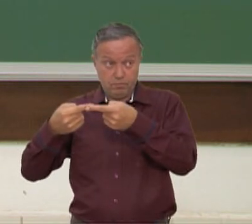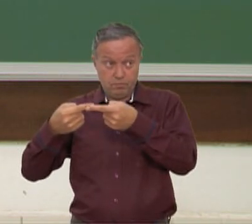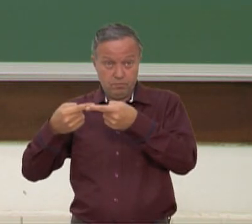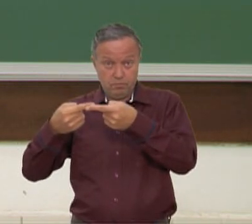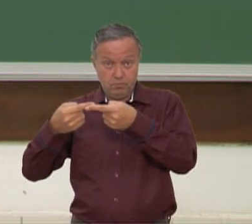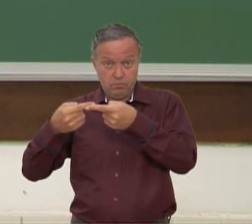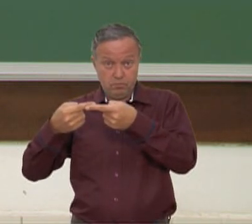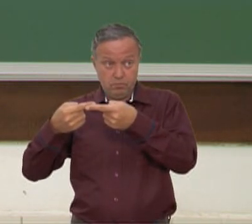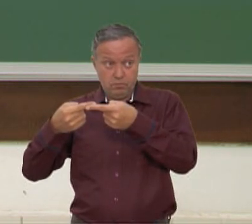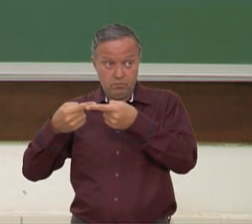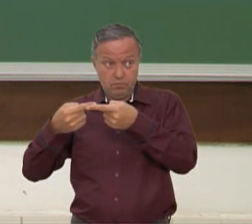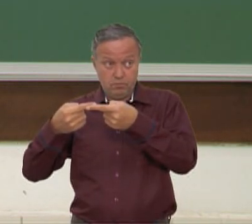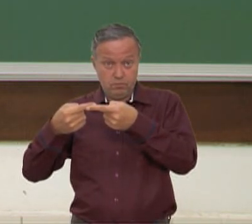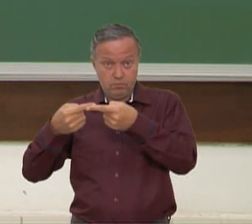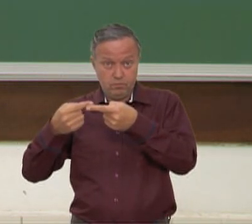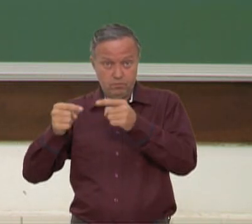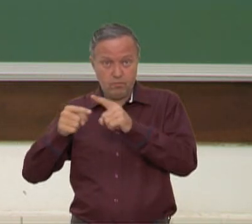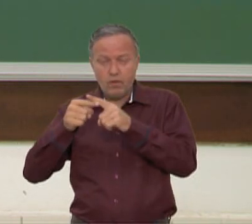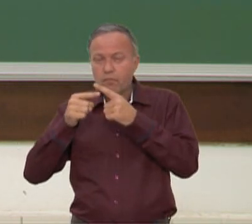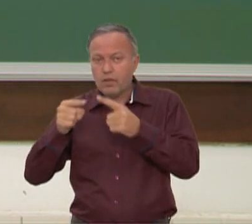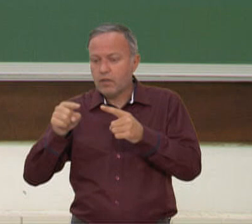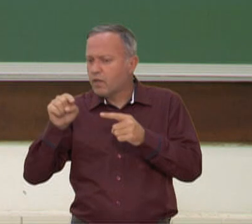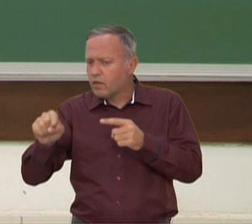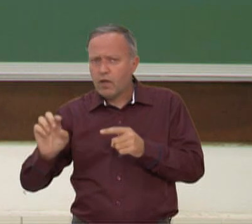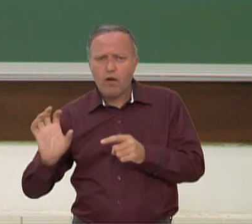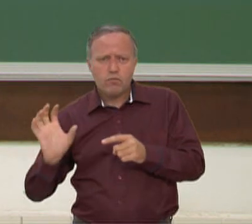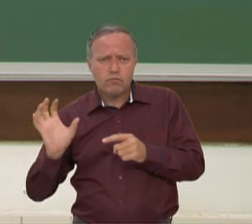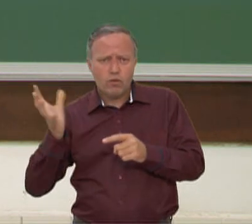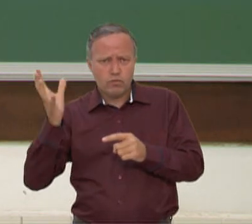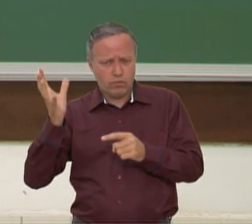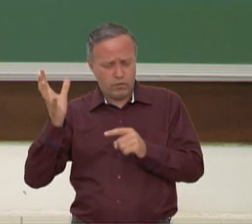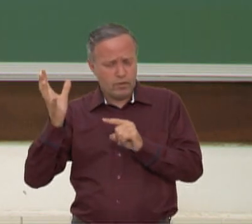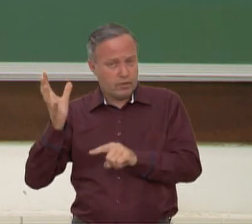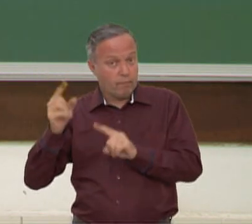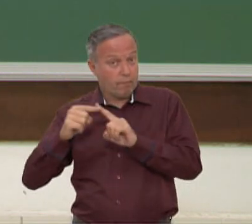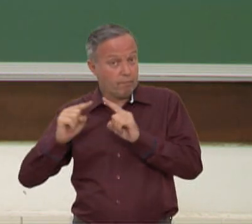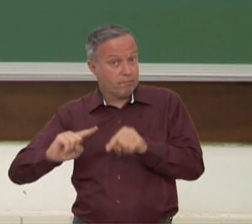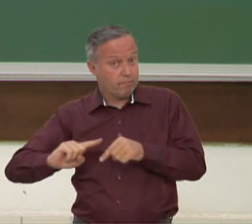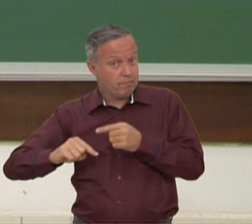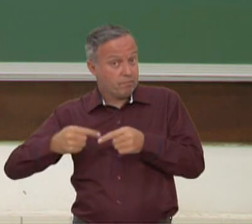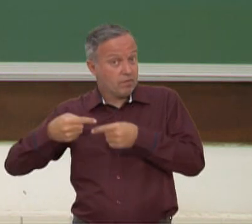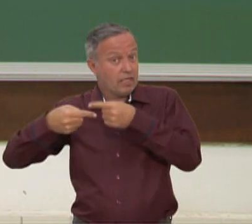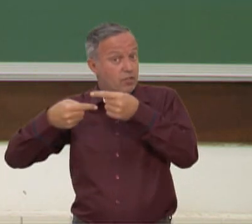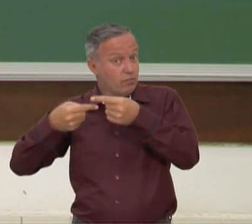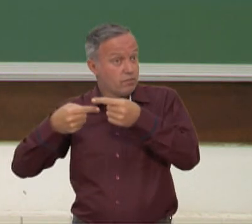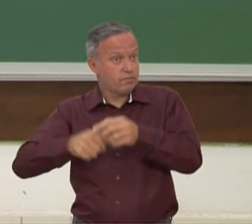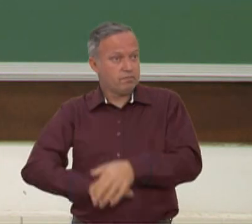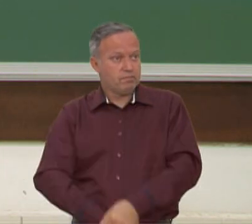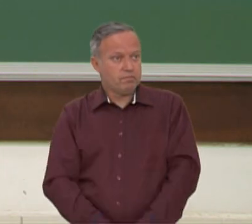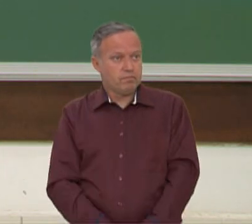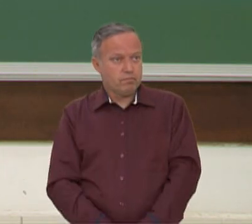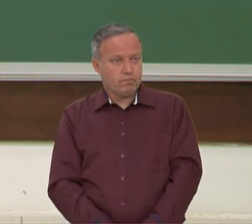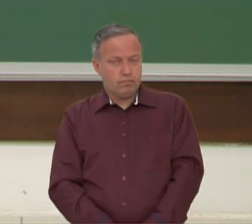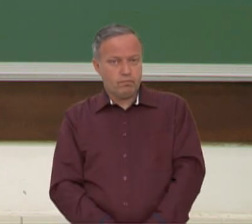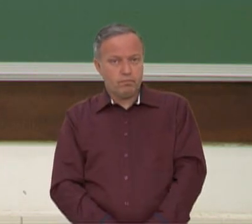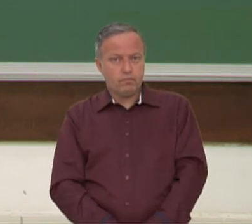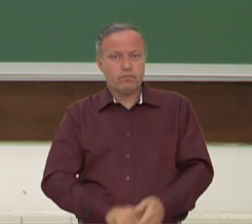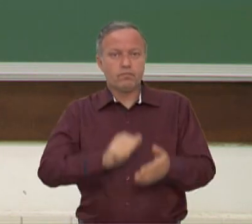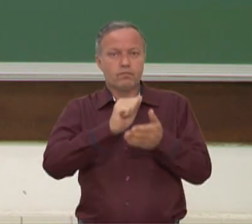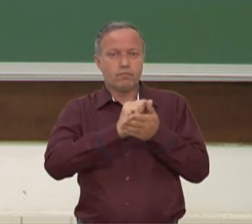de forma equitativa, mas não que ocorre exatamente assim, certo? Então vamos lá. Atividade